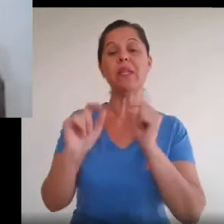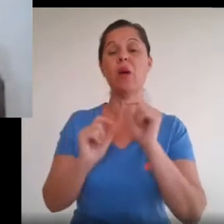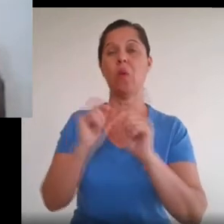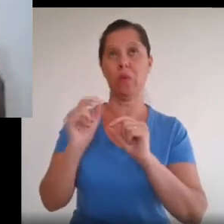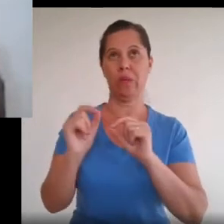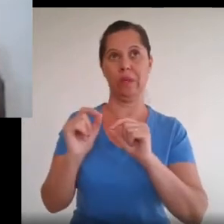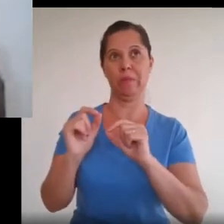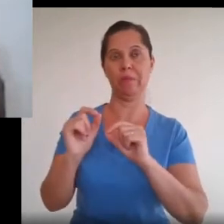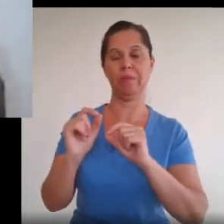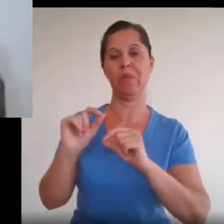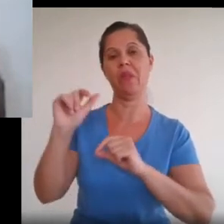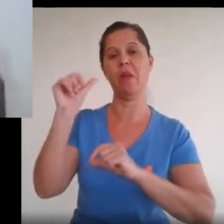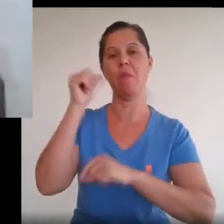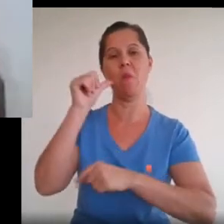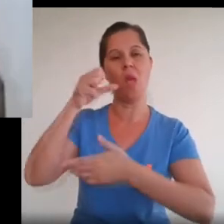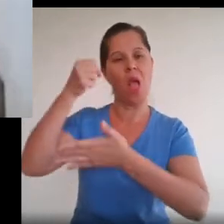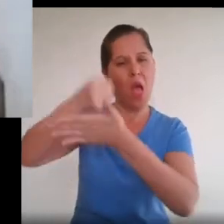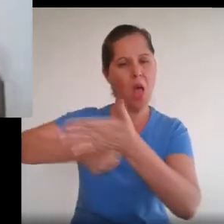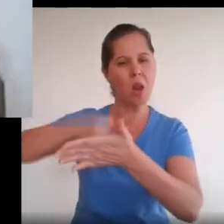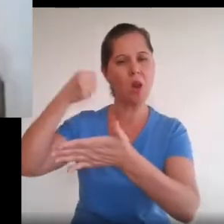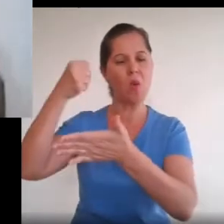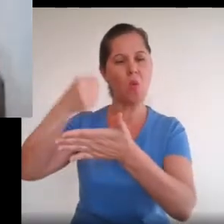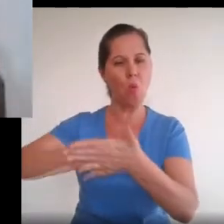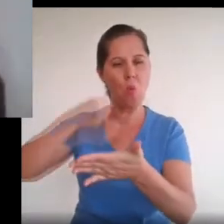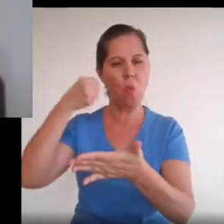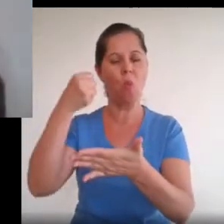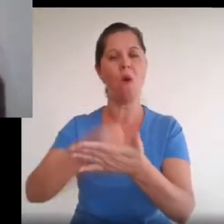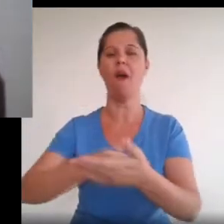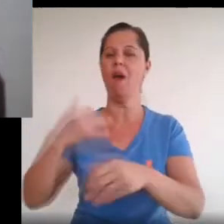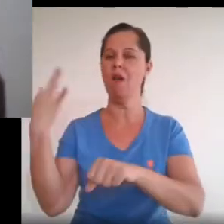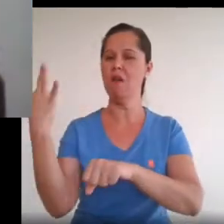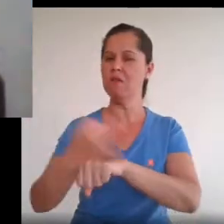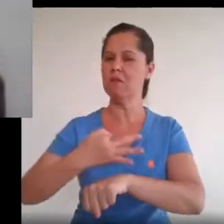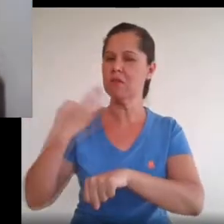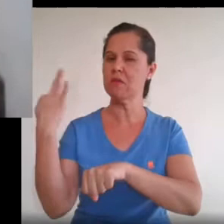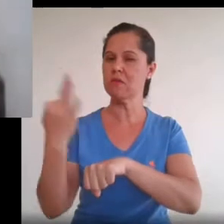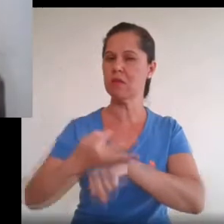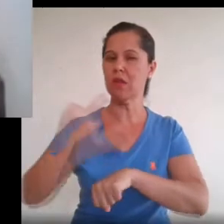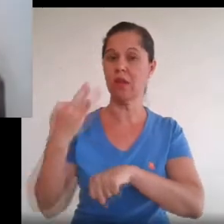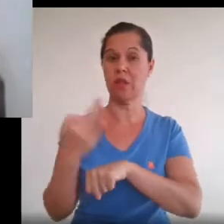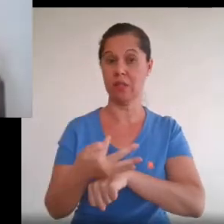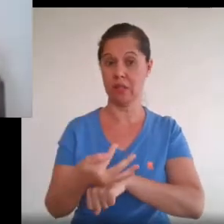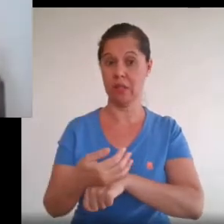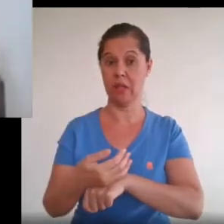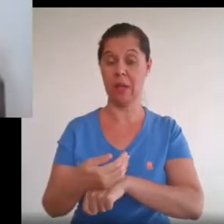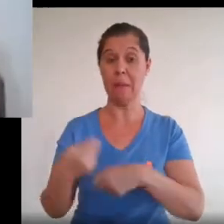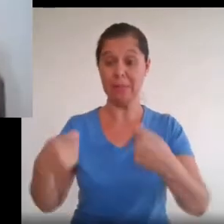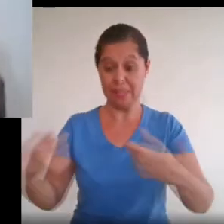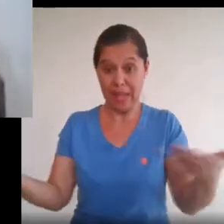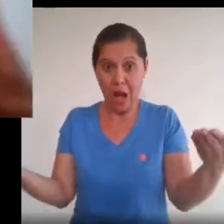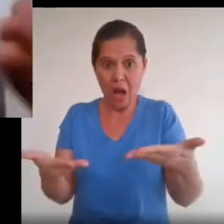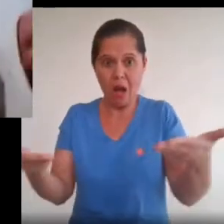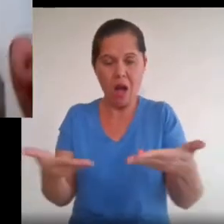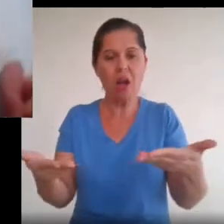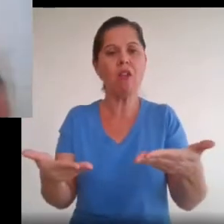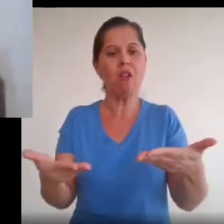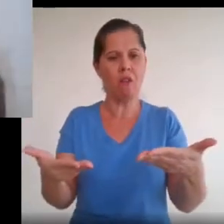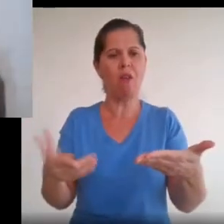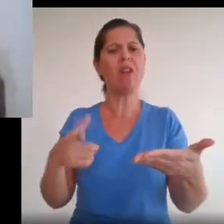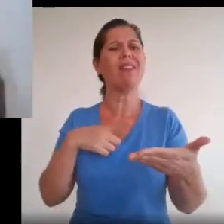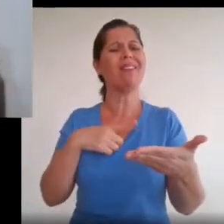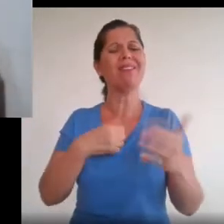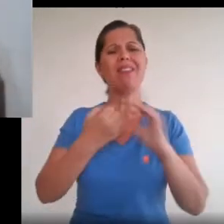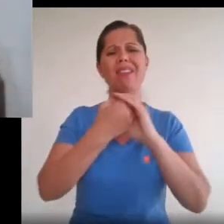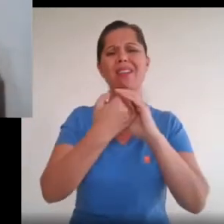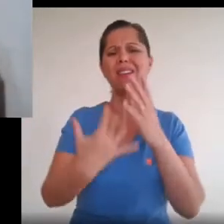que a luta das mulheres, a resistência que a gente precisa ter nesse momento, ela abrange todos